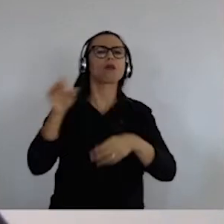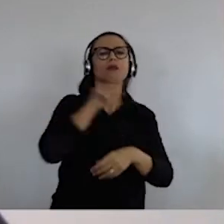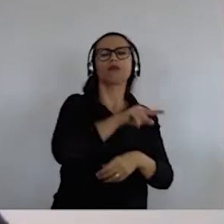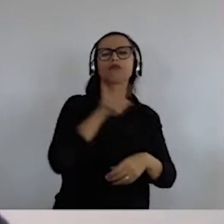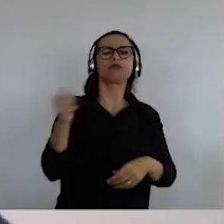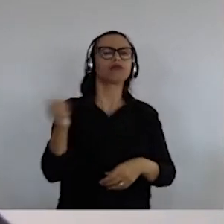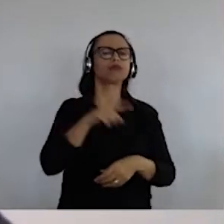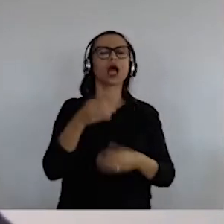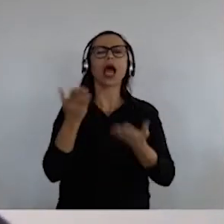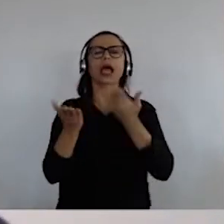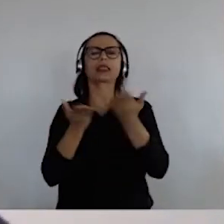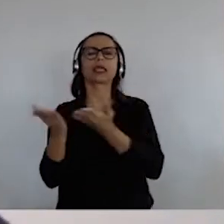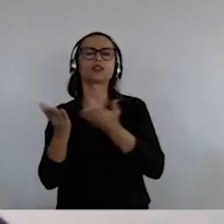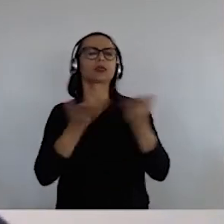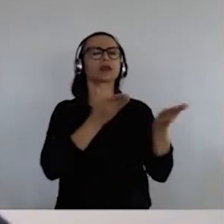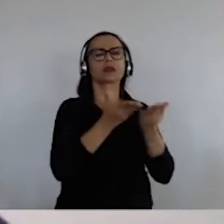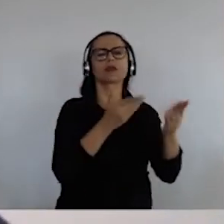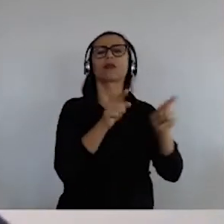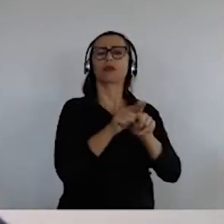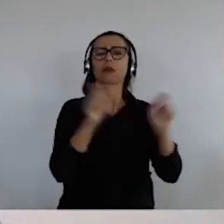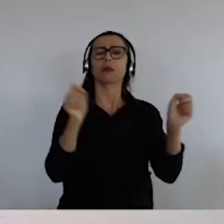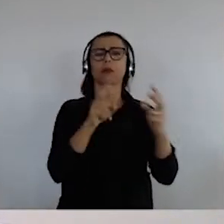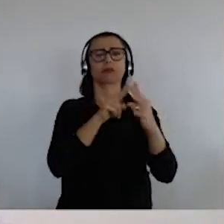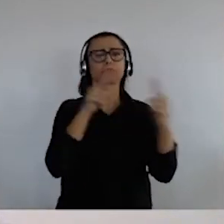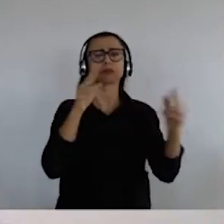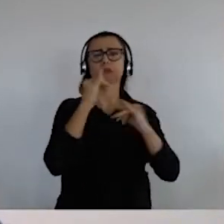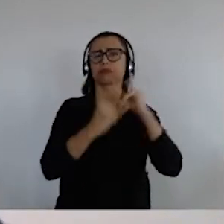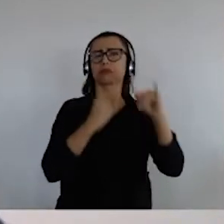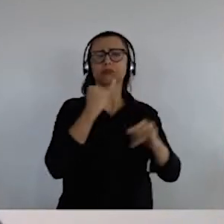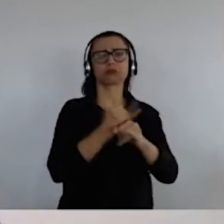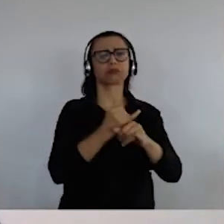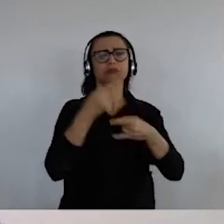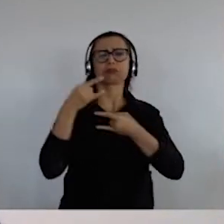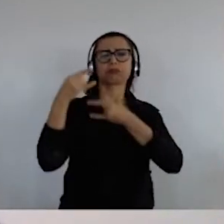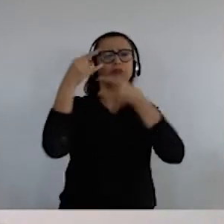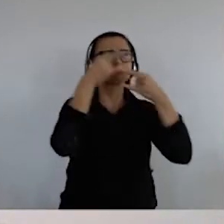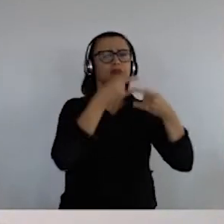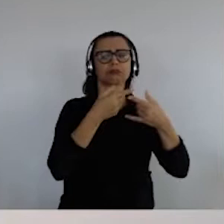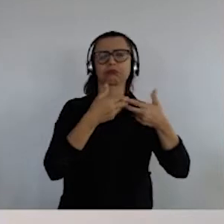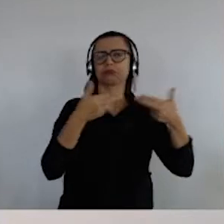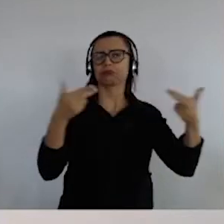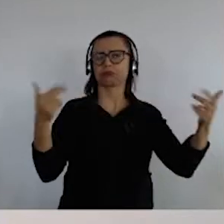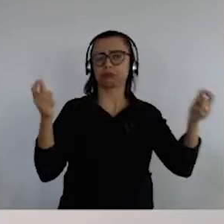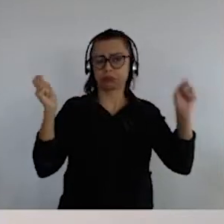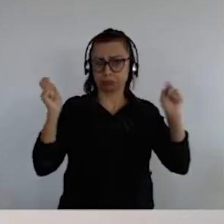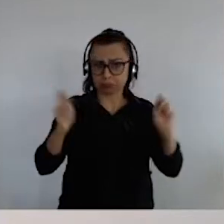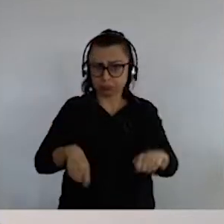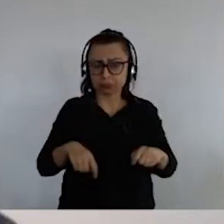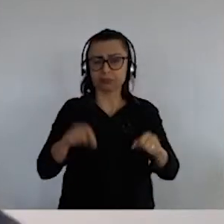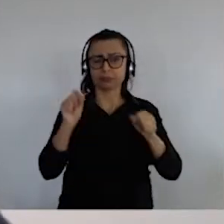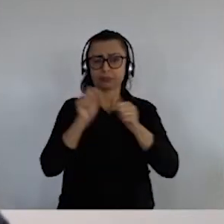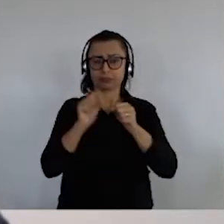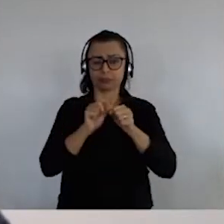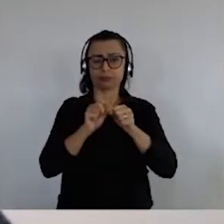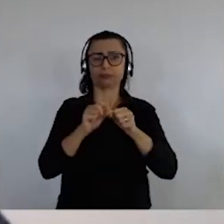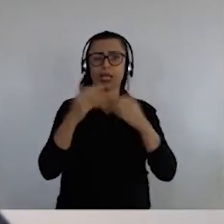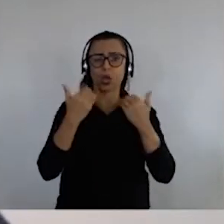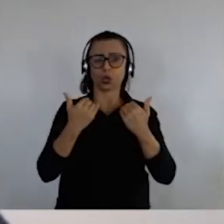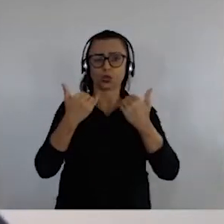este atendimento por plataformas digitais, por plataformas virtuais. Se é possível realizar a